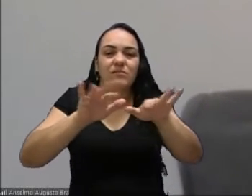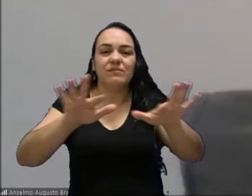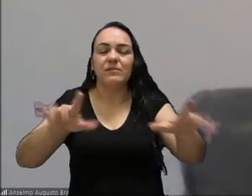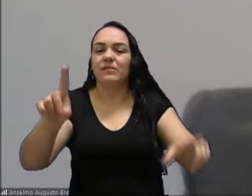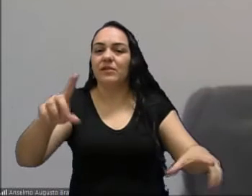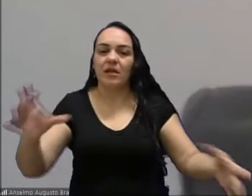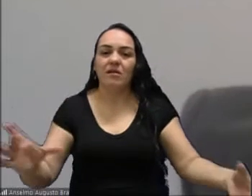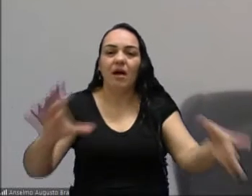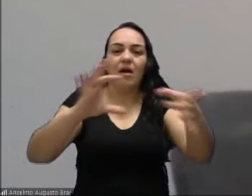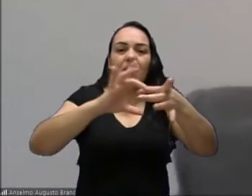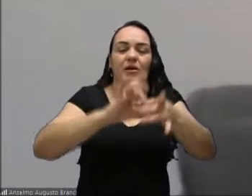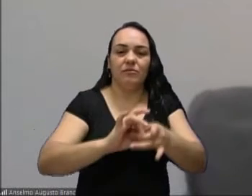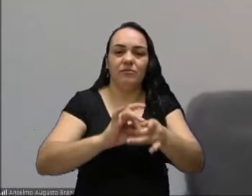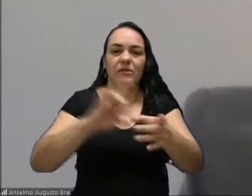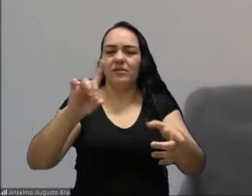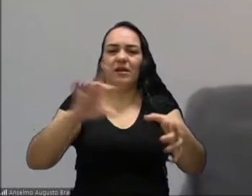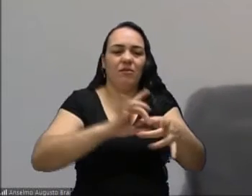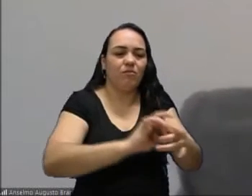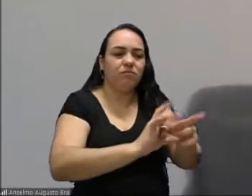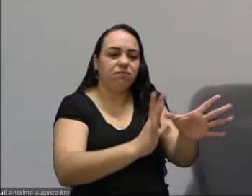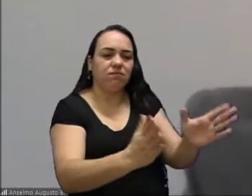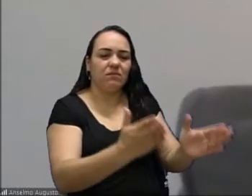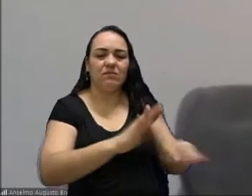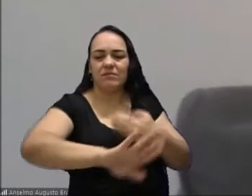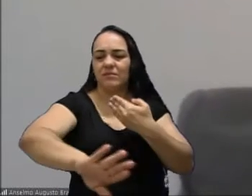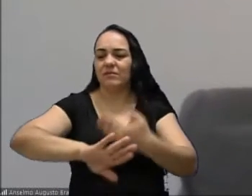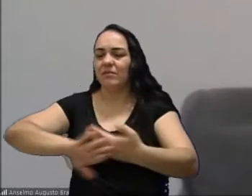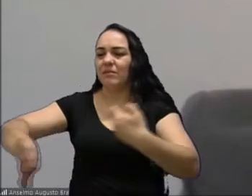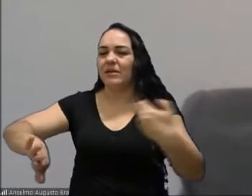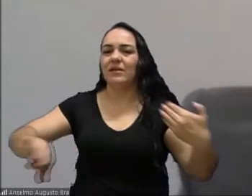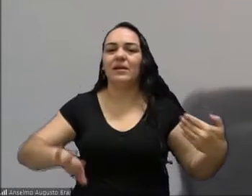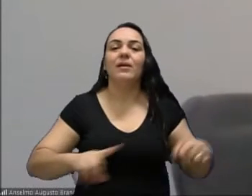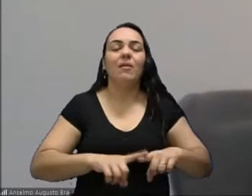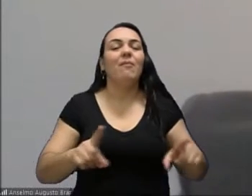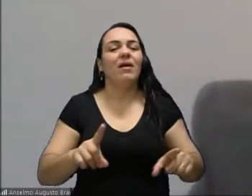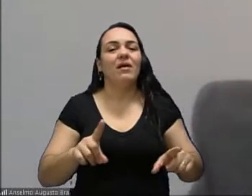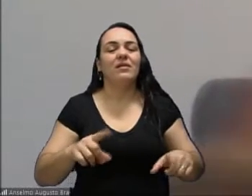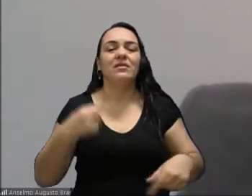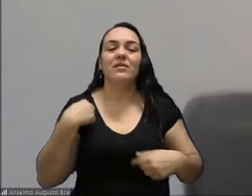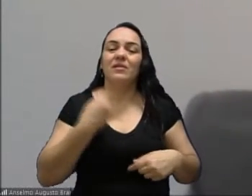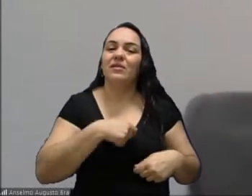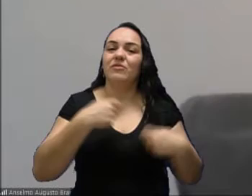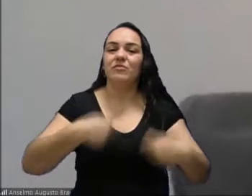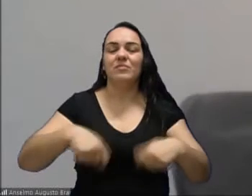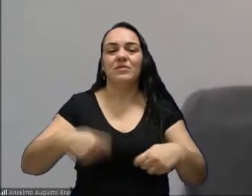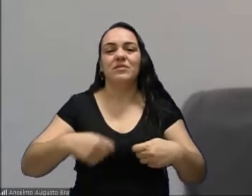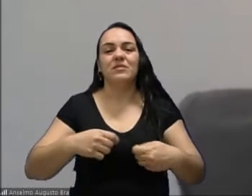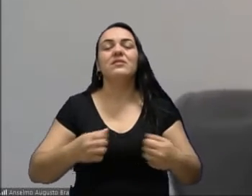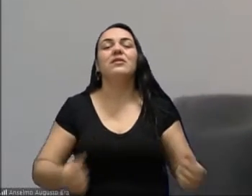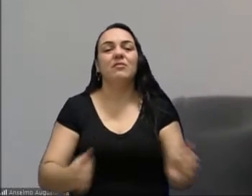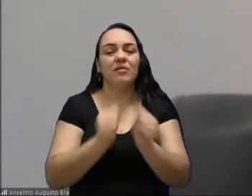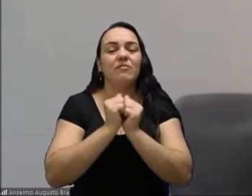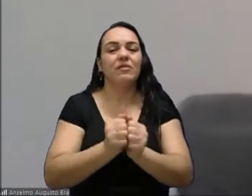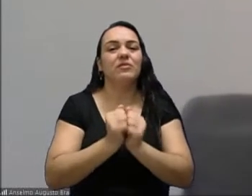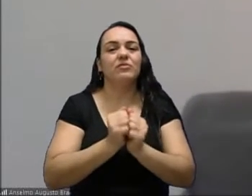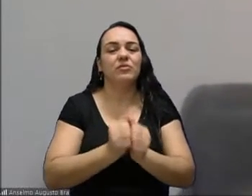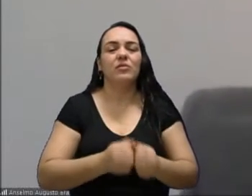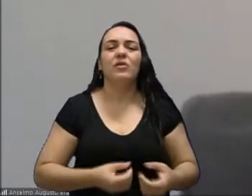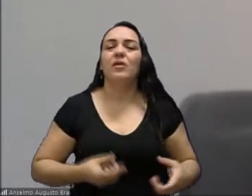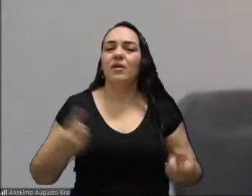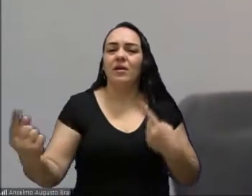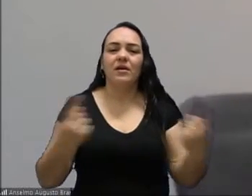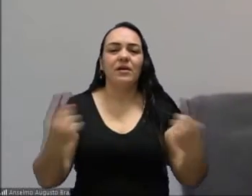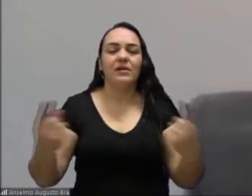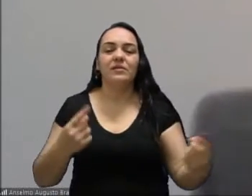desunir, né, não brigar com o outro, temos que dar as mãos, né, existe aí, cada um tem o seu projeto político, tem os seus